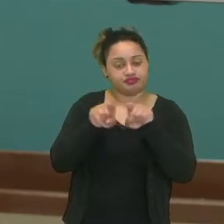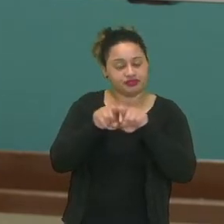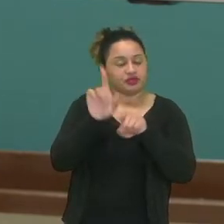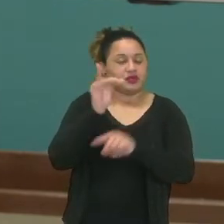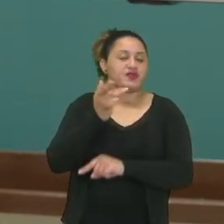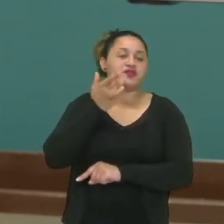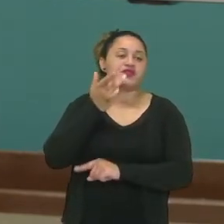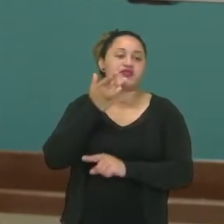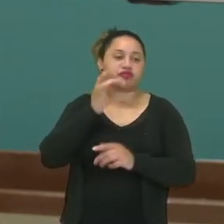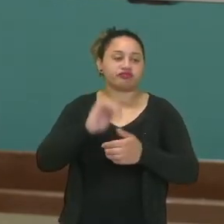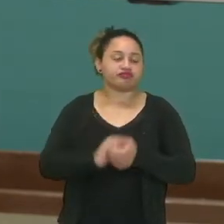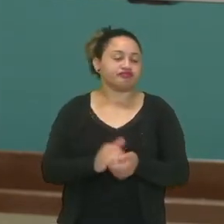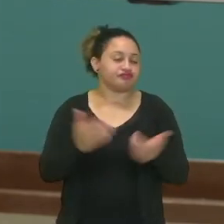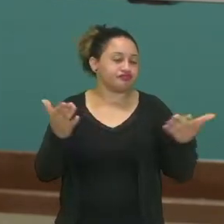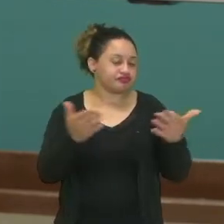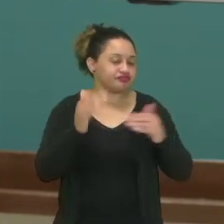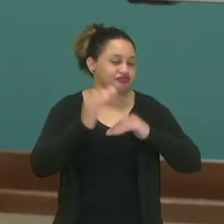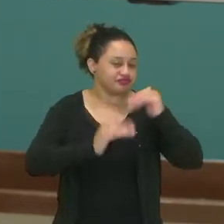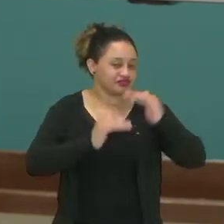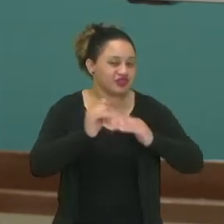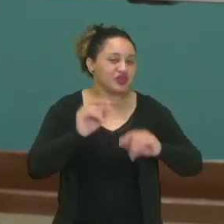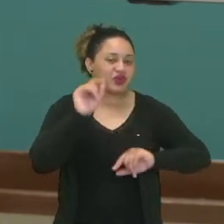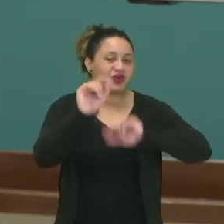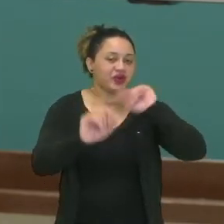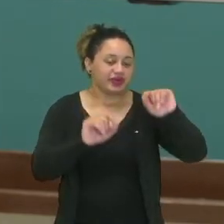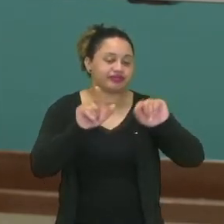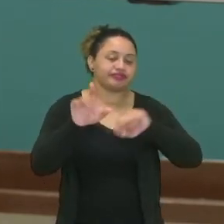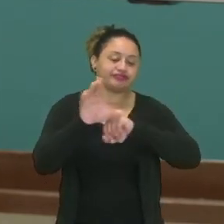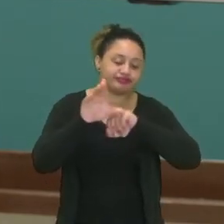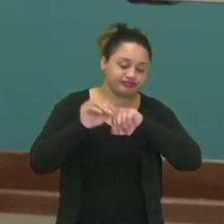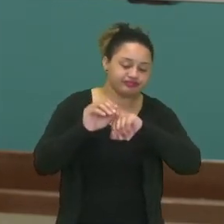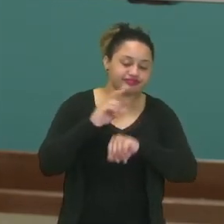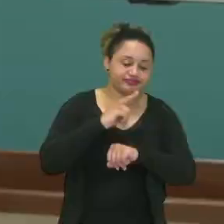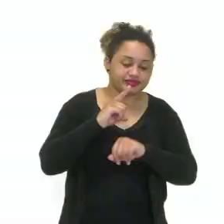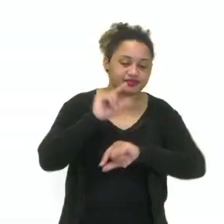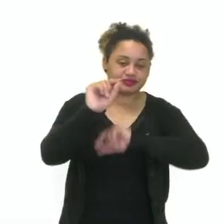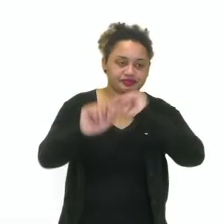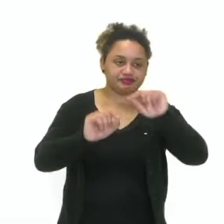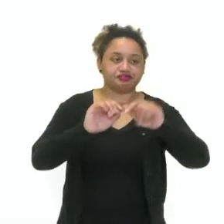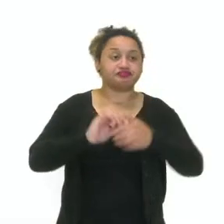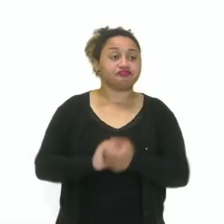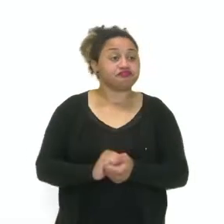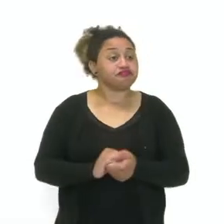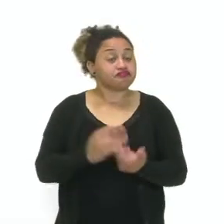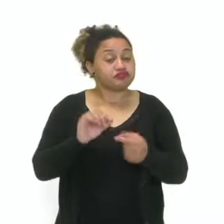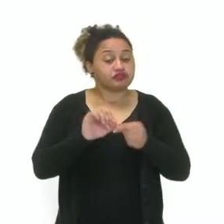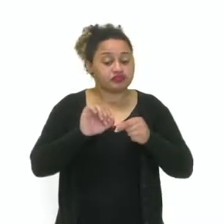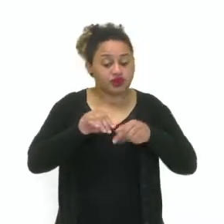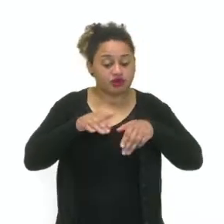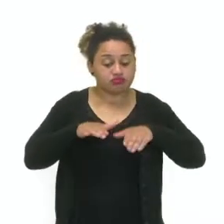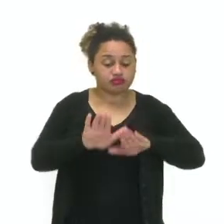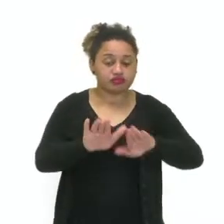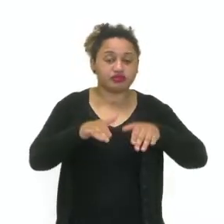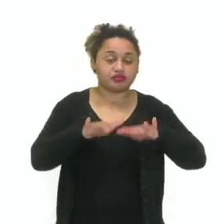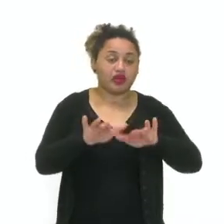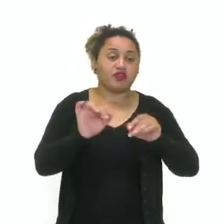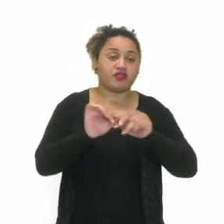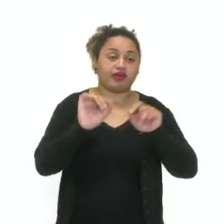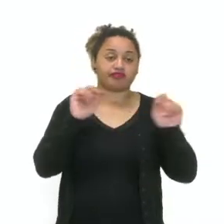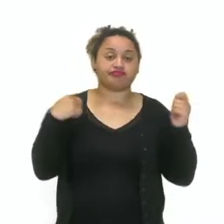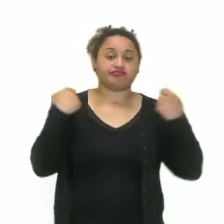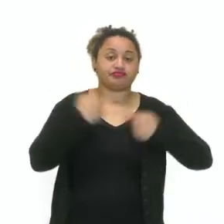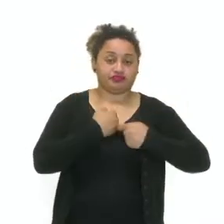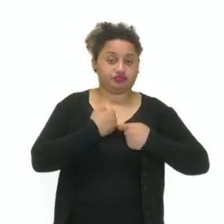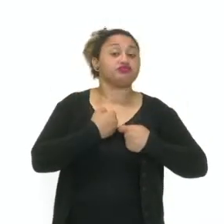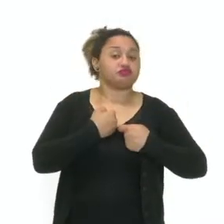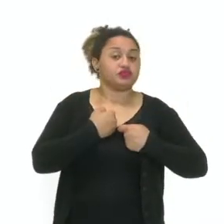vocês. Vamos agora praticar um pouco desse conhecimento. Vamos lá. Uma confecção produz jaquetas de